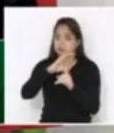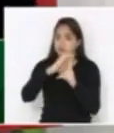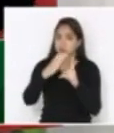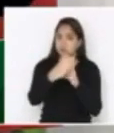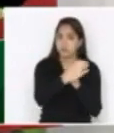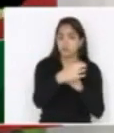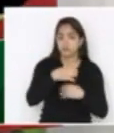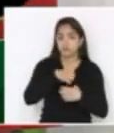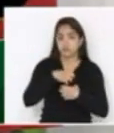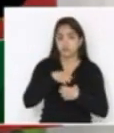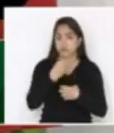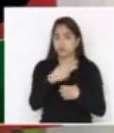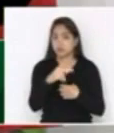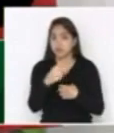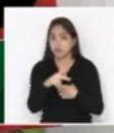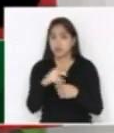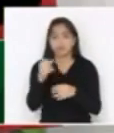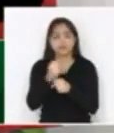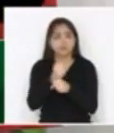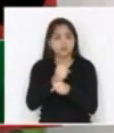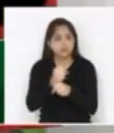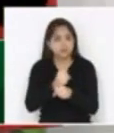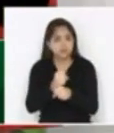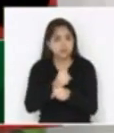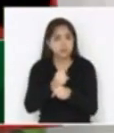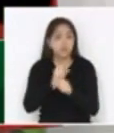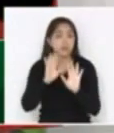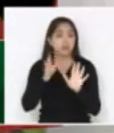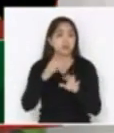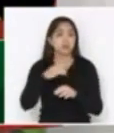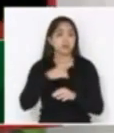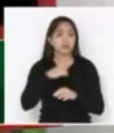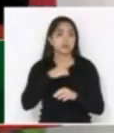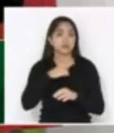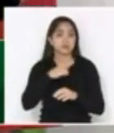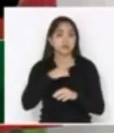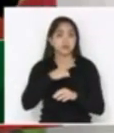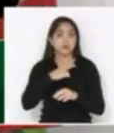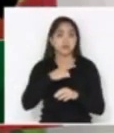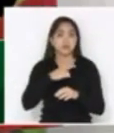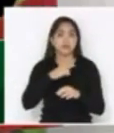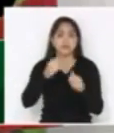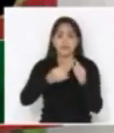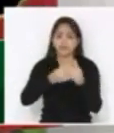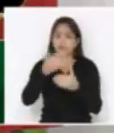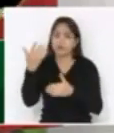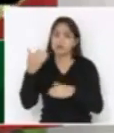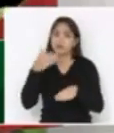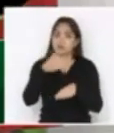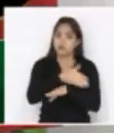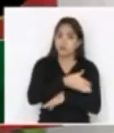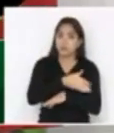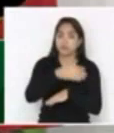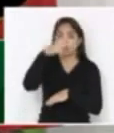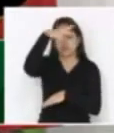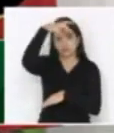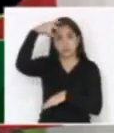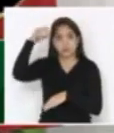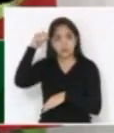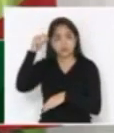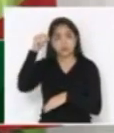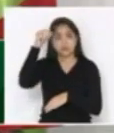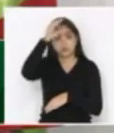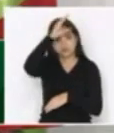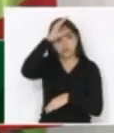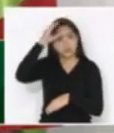comunidade por muitos anos. Eu já tive várias vezes na prefeitura de Criciúma, naqueles encontros, e